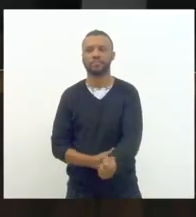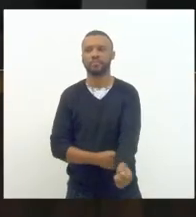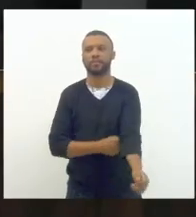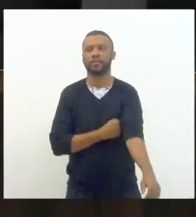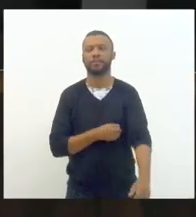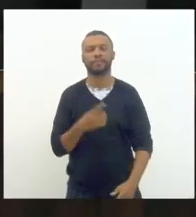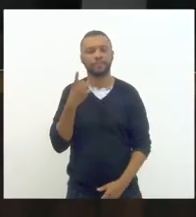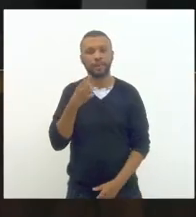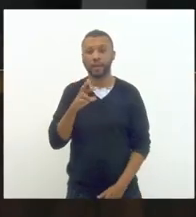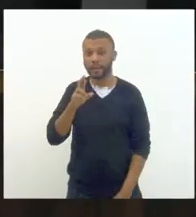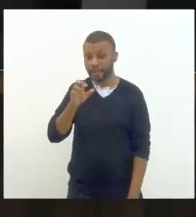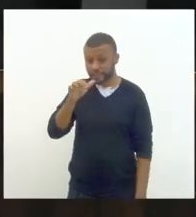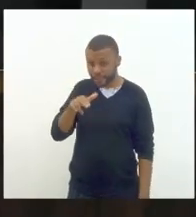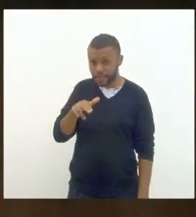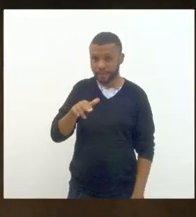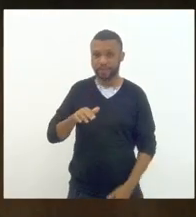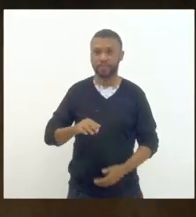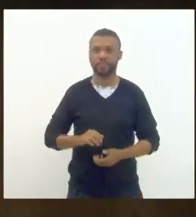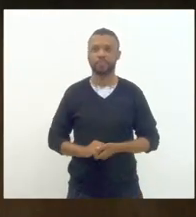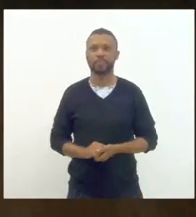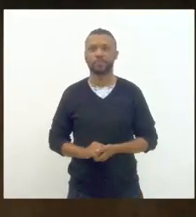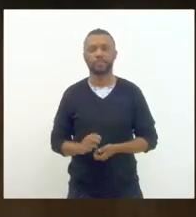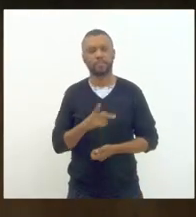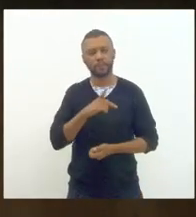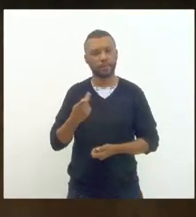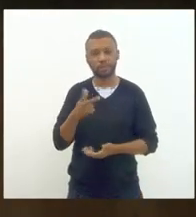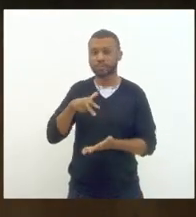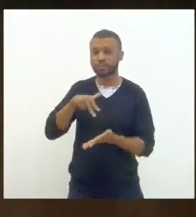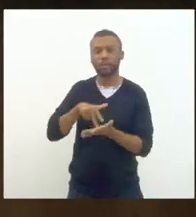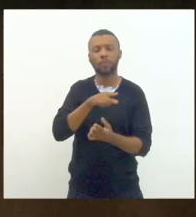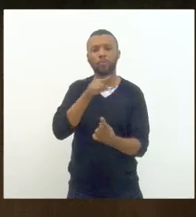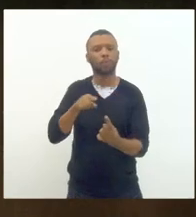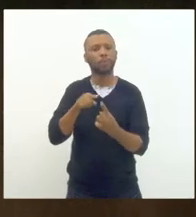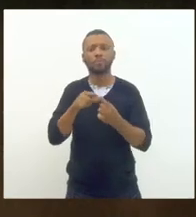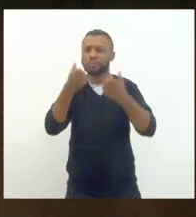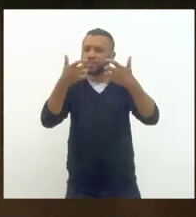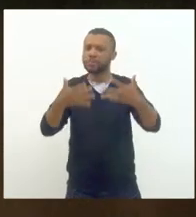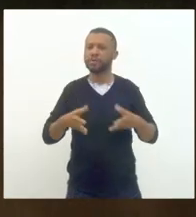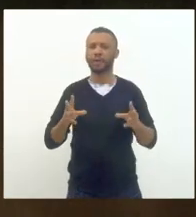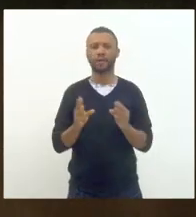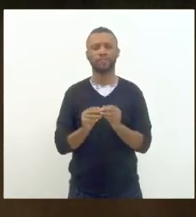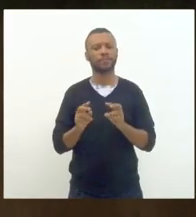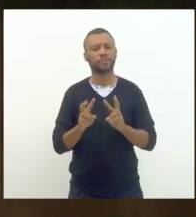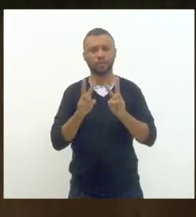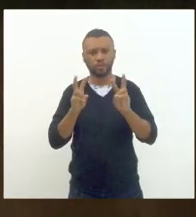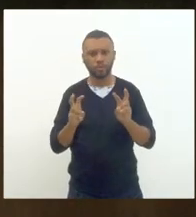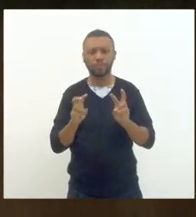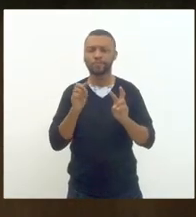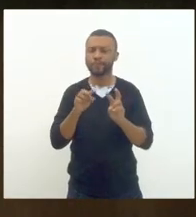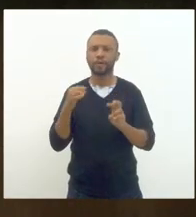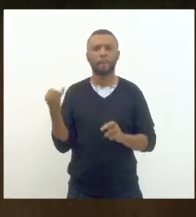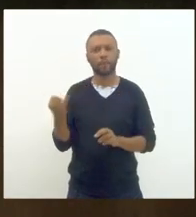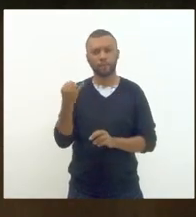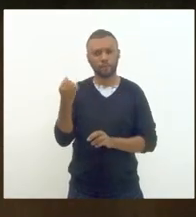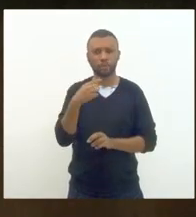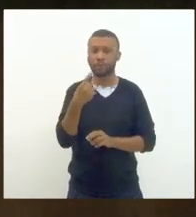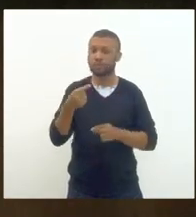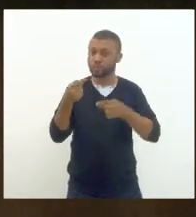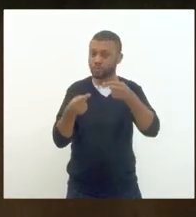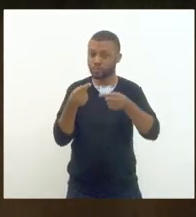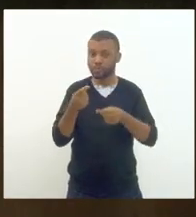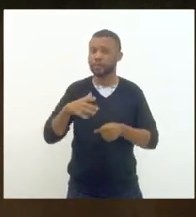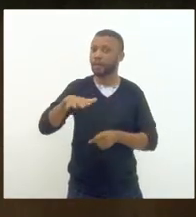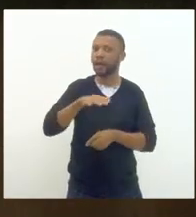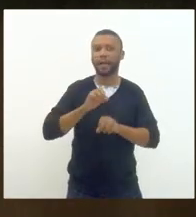Deputado Renan Ferreirinha. Presidente, venho aqui também para falar sobre o assunto mais importante que a gente tratou na